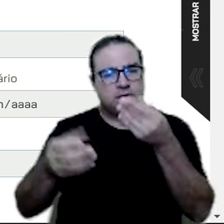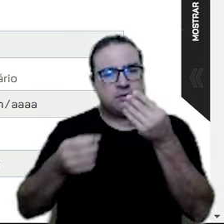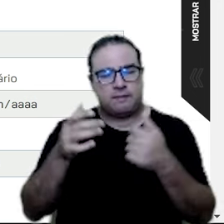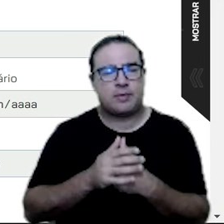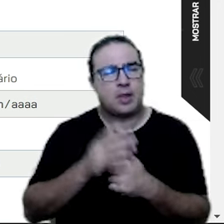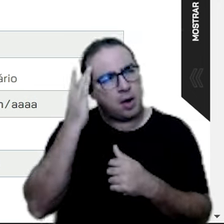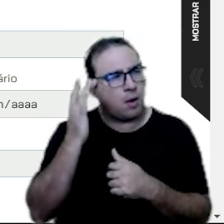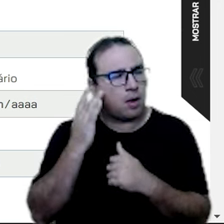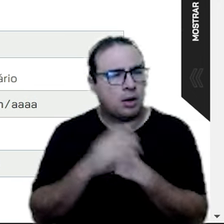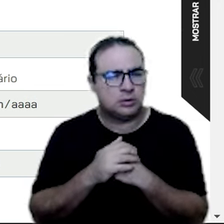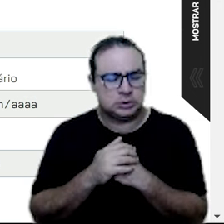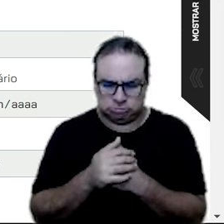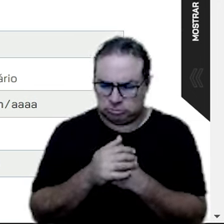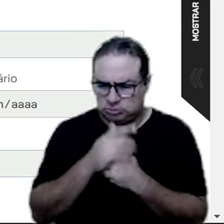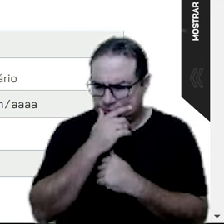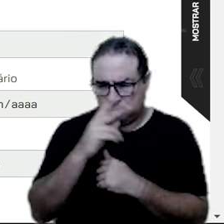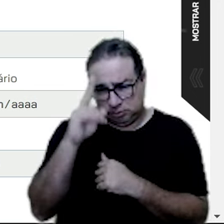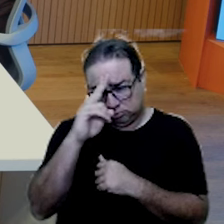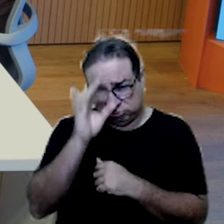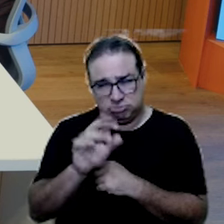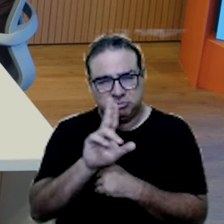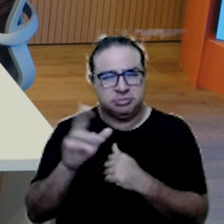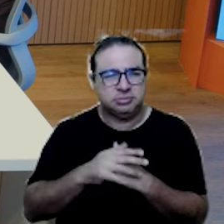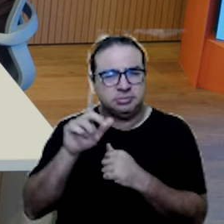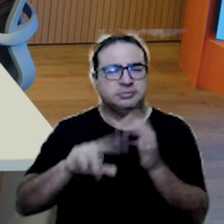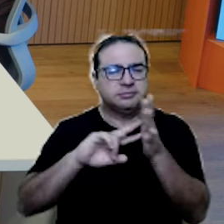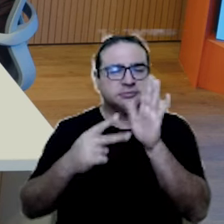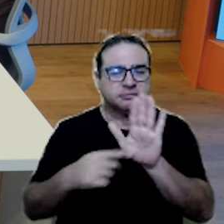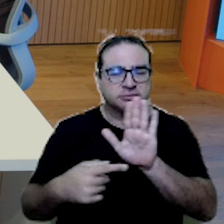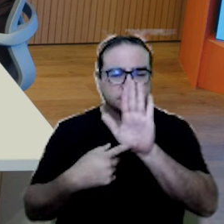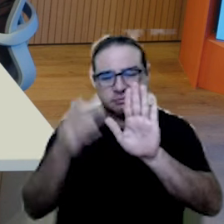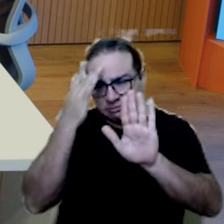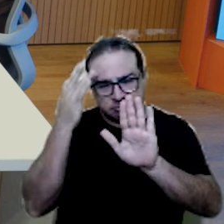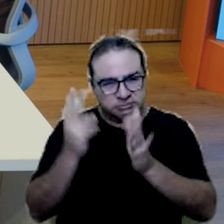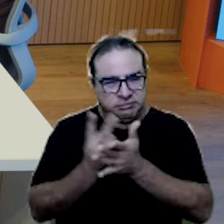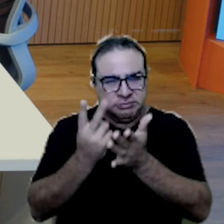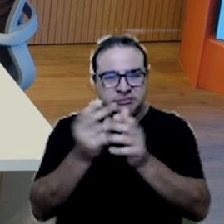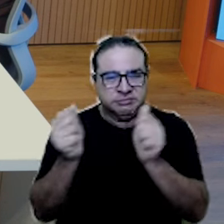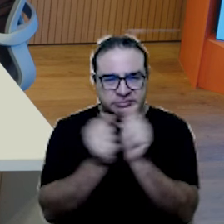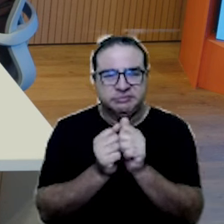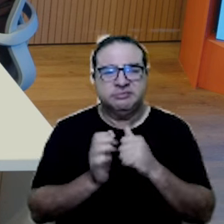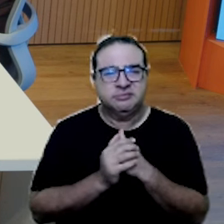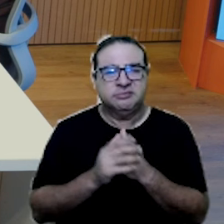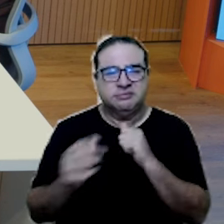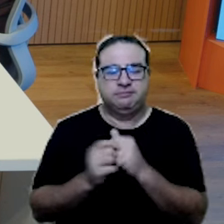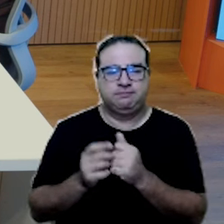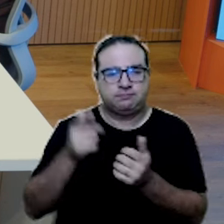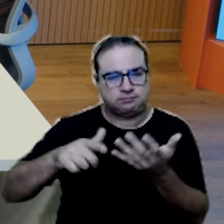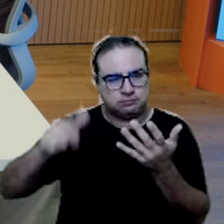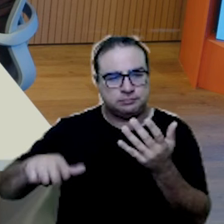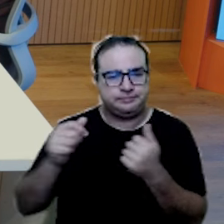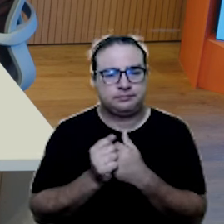específico ali que acho que é não é Constância eu não lembro o nome agora que é o que indica que a pessoa faz aquilo alcia é não é